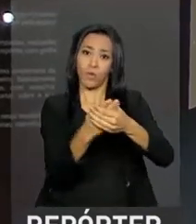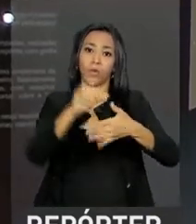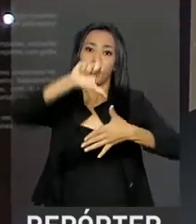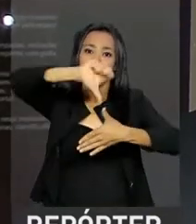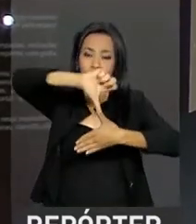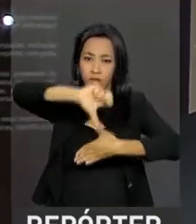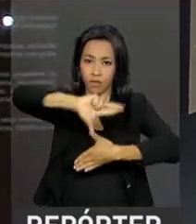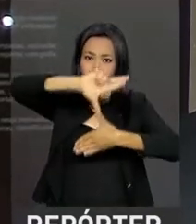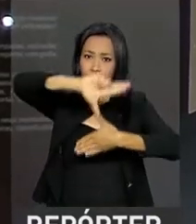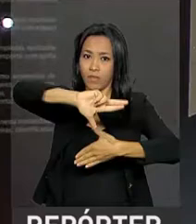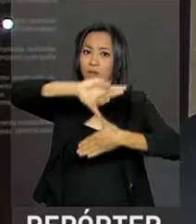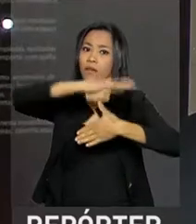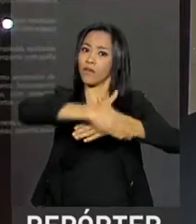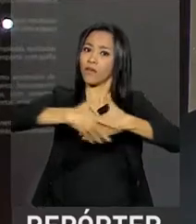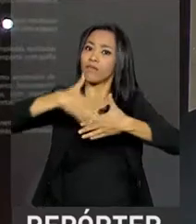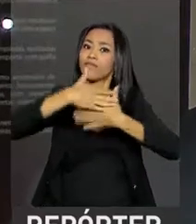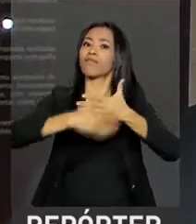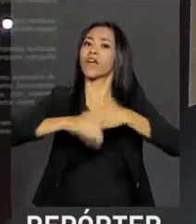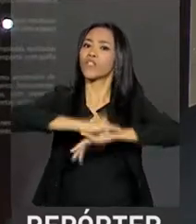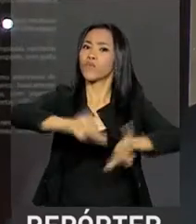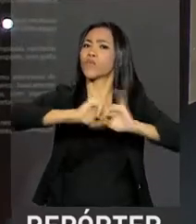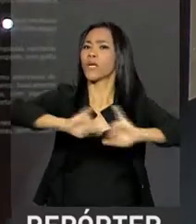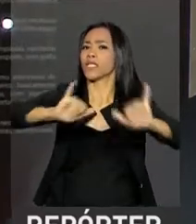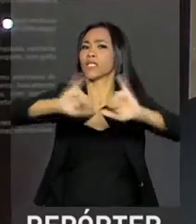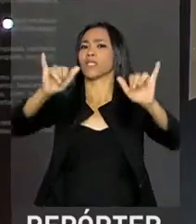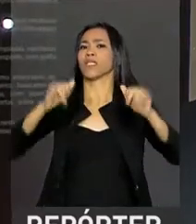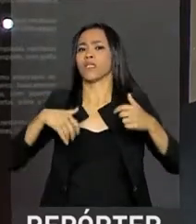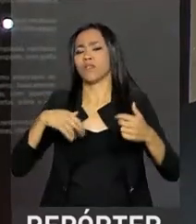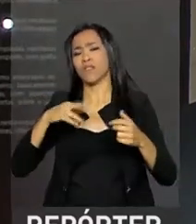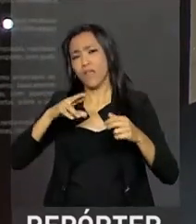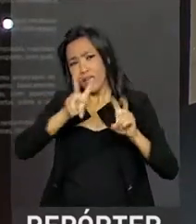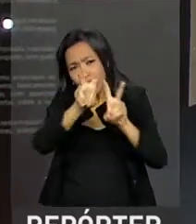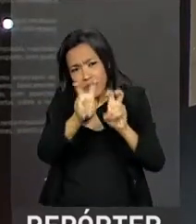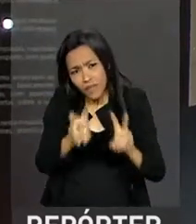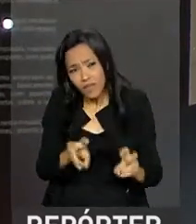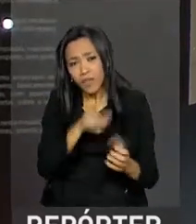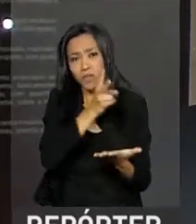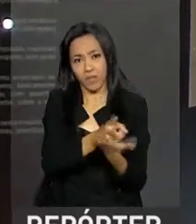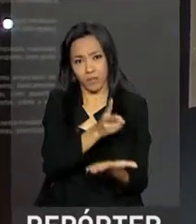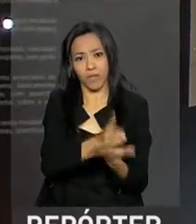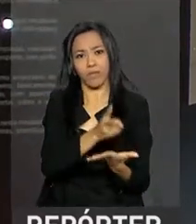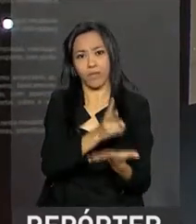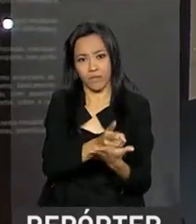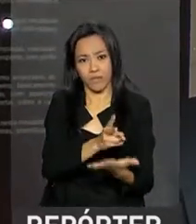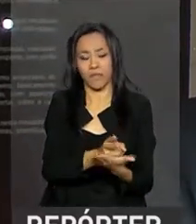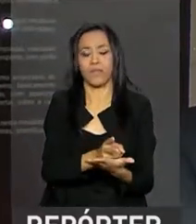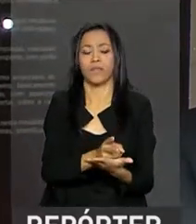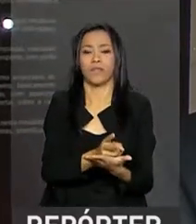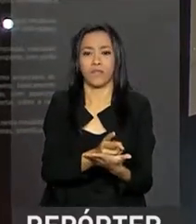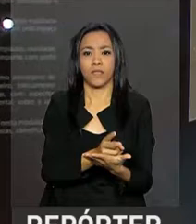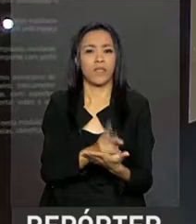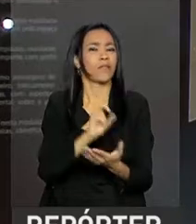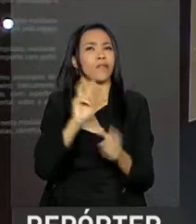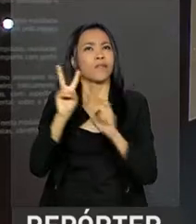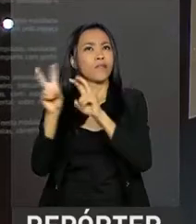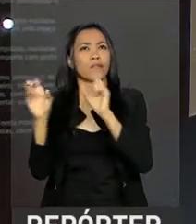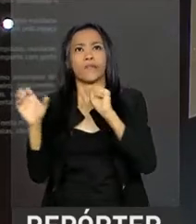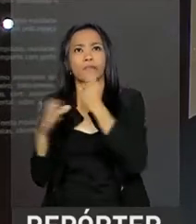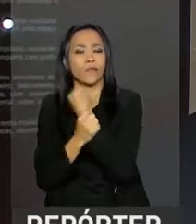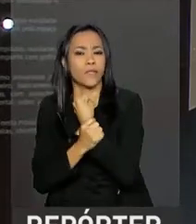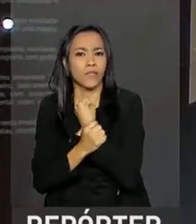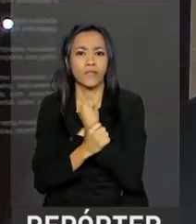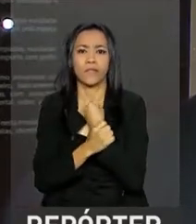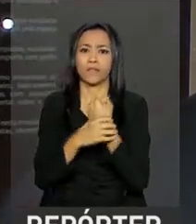busca de integração efetiva da américa do sul com temas permanentes brasil segurança que não